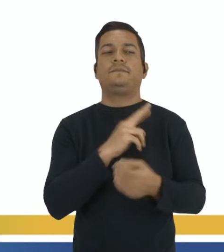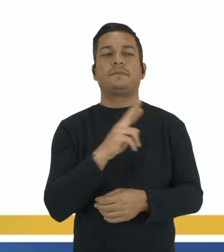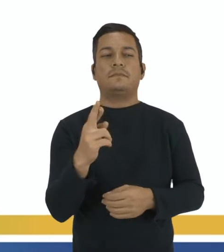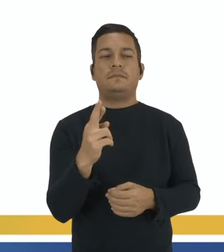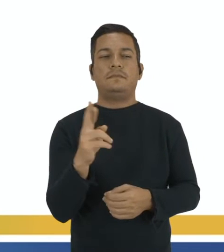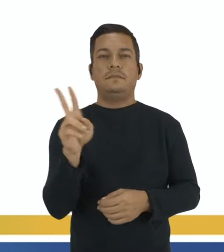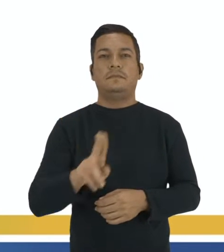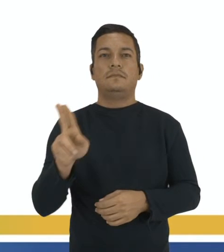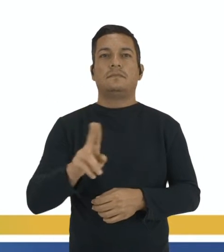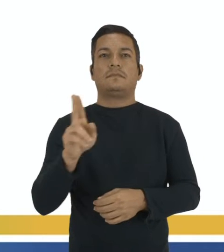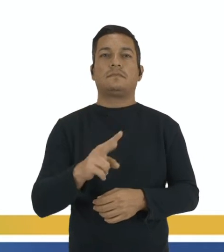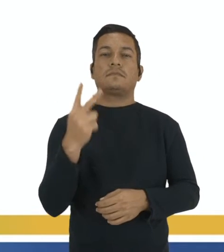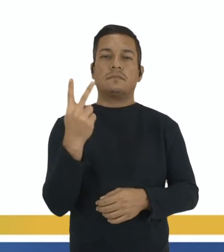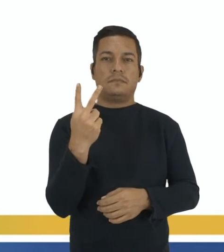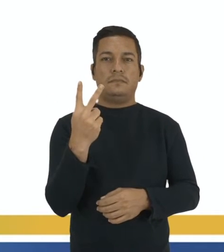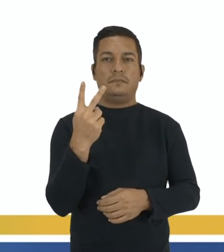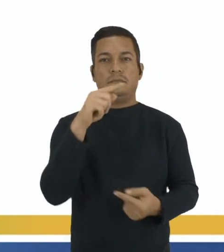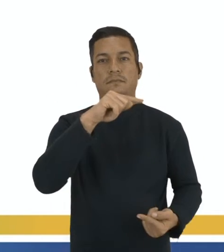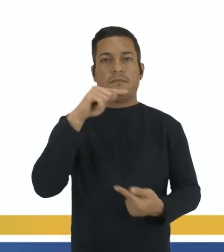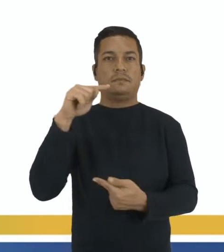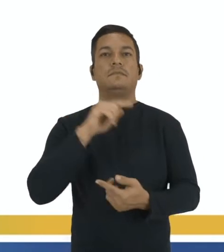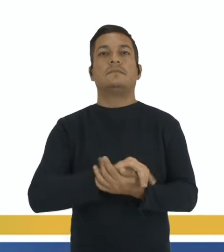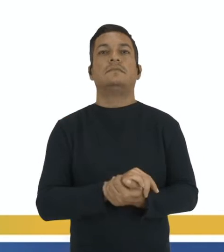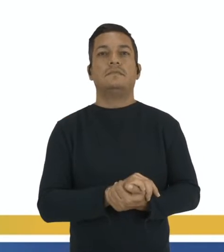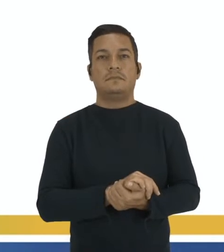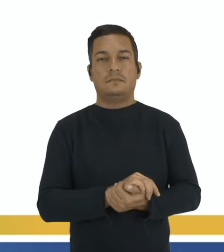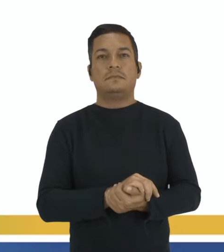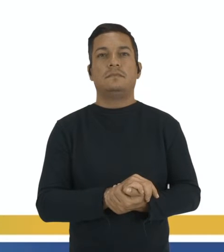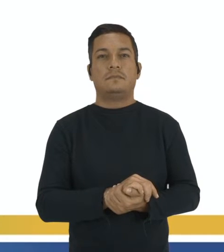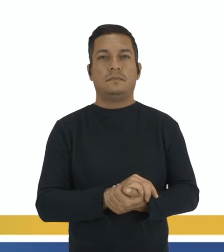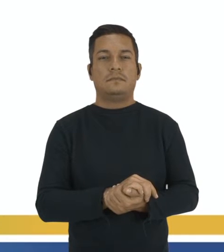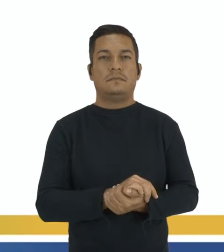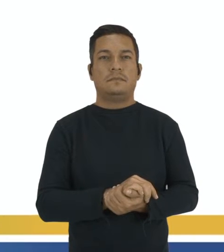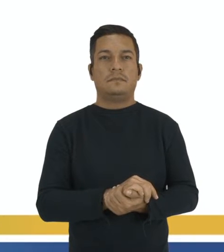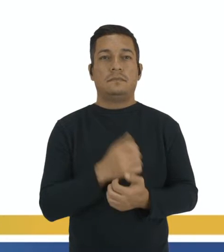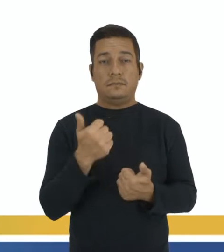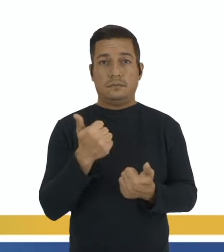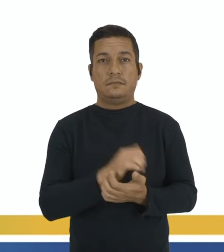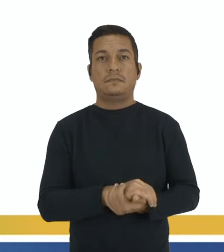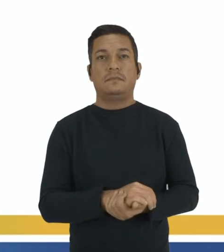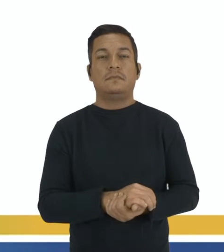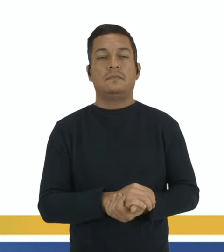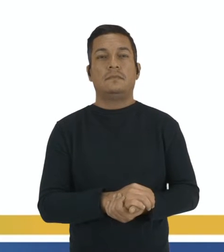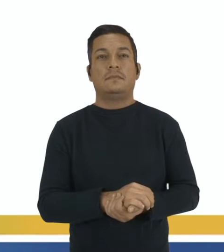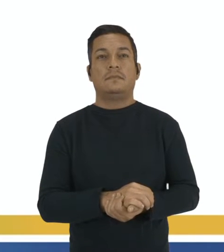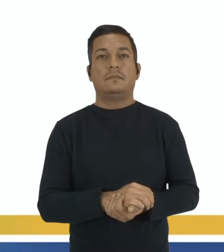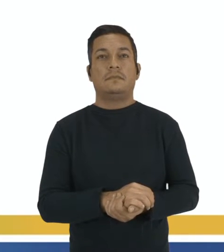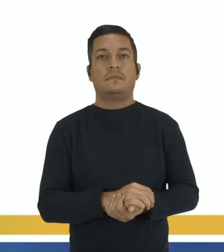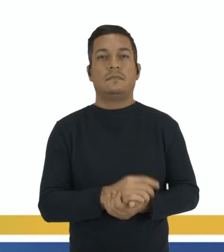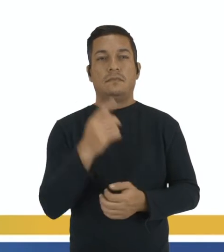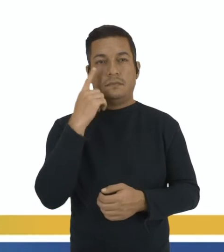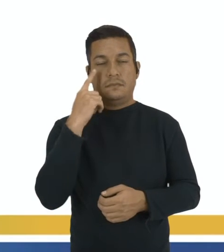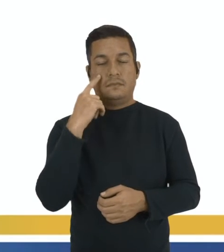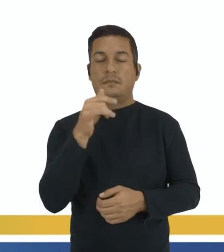Nós usaríamos 2 bastões, certo? Então seria 2 bastões. Tudo bem? Então vamos acompanhar